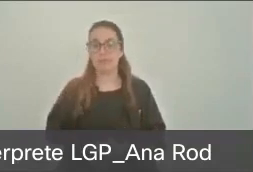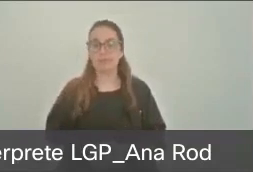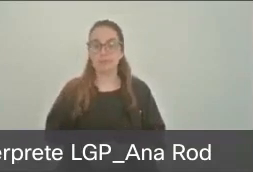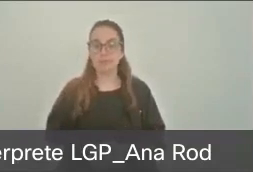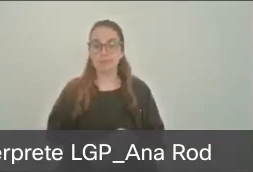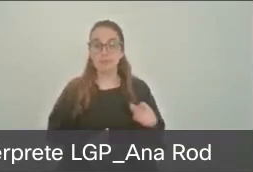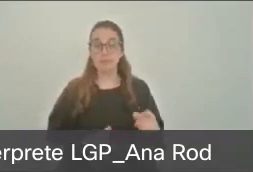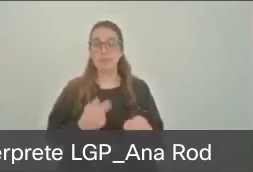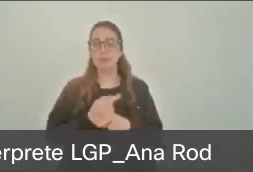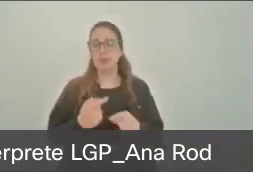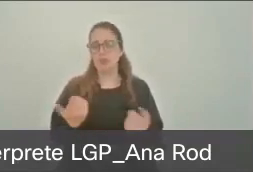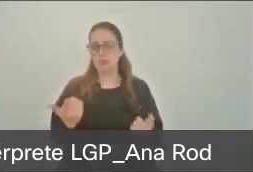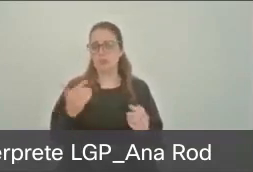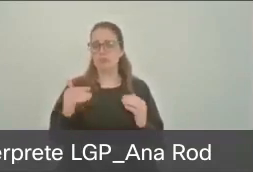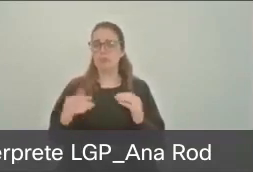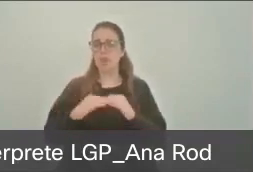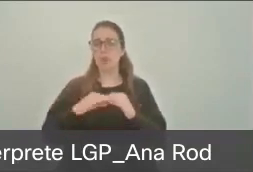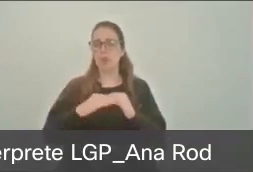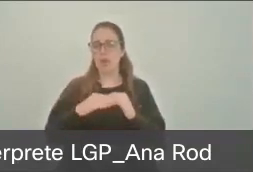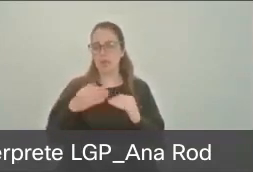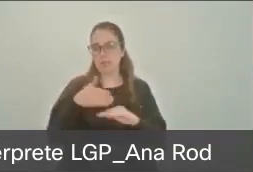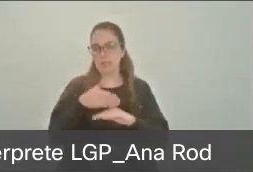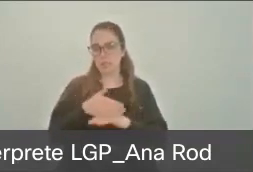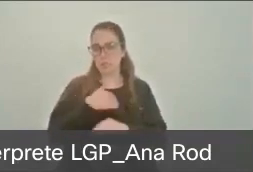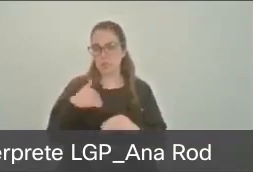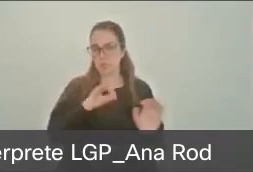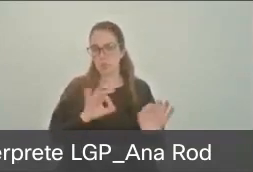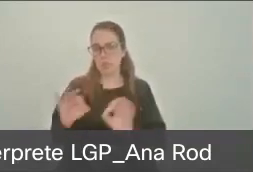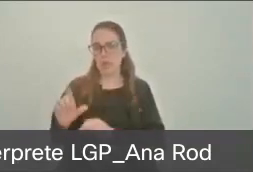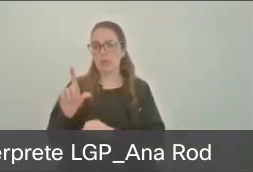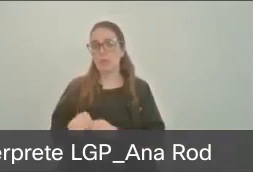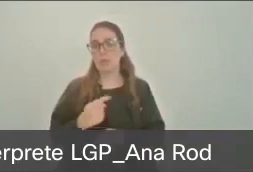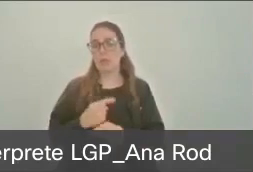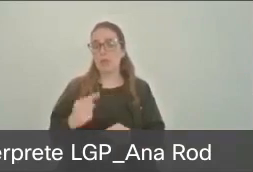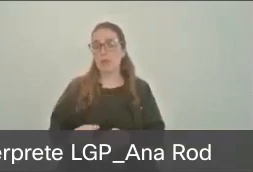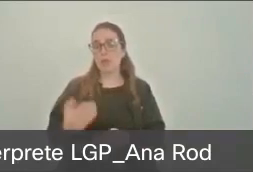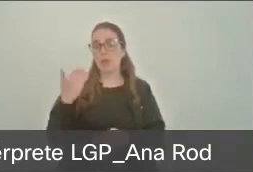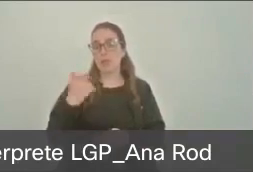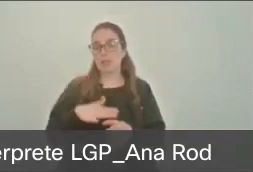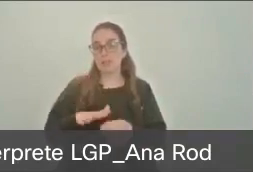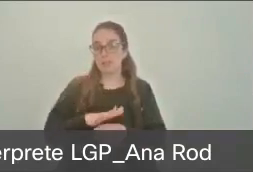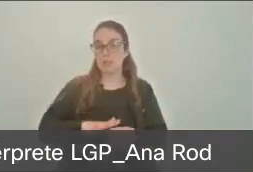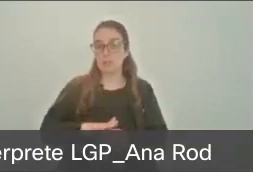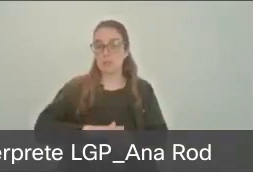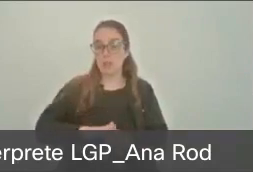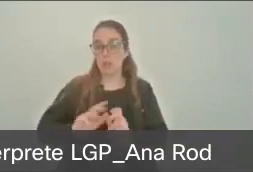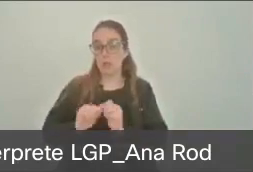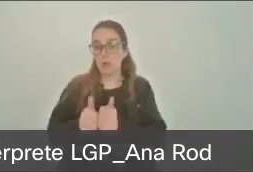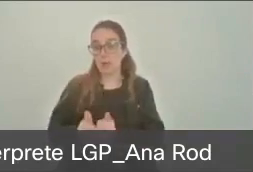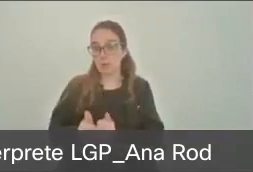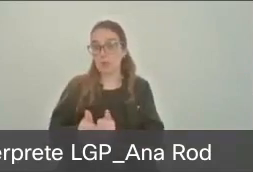do princípio da equidade no acesso aos cuidados de saúde, mas também que decorre da circunstância da situação do acompanhante